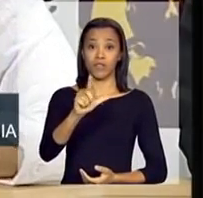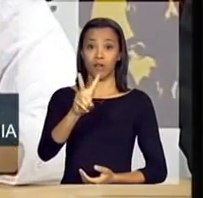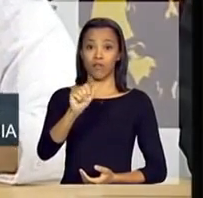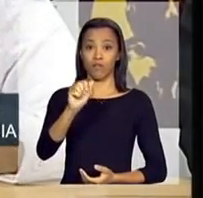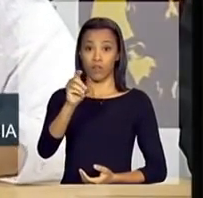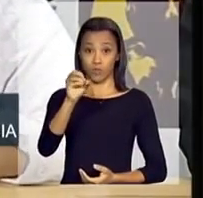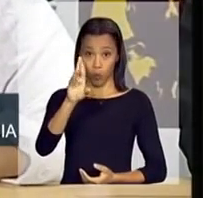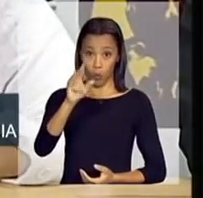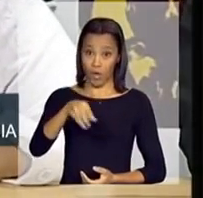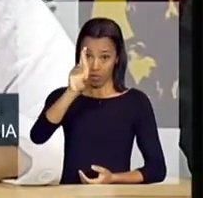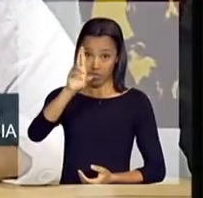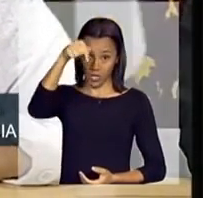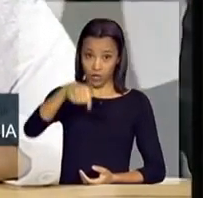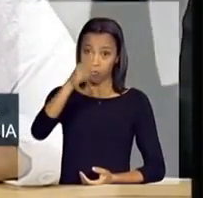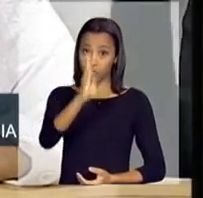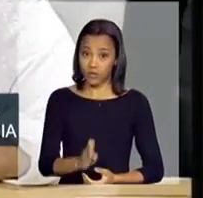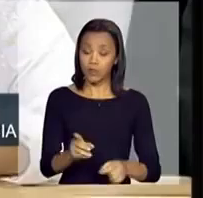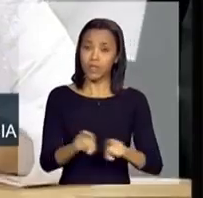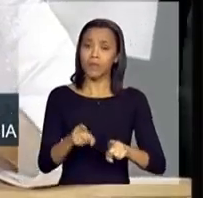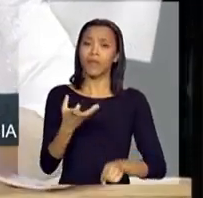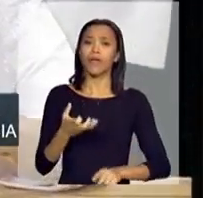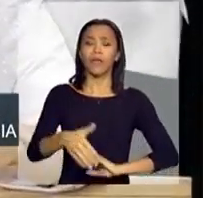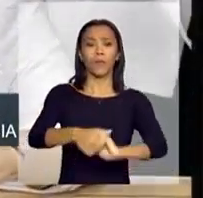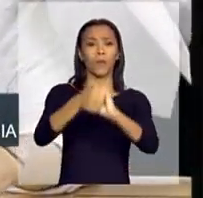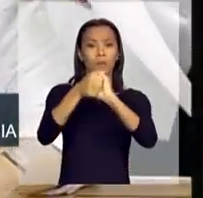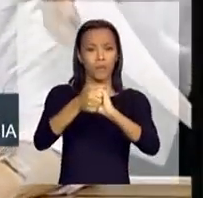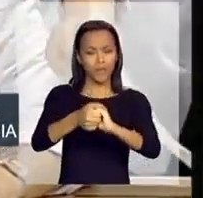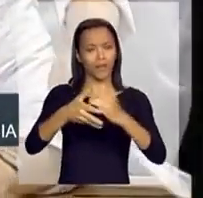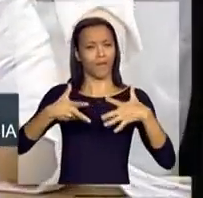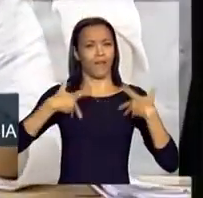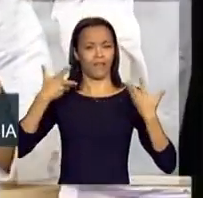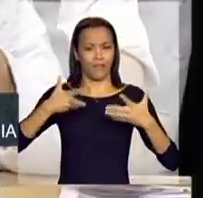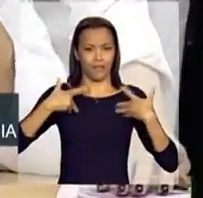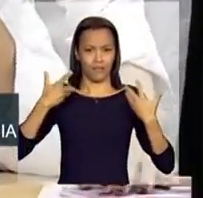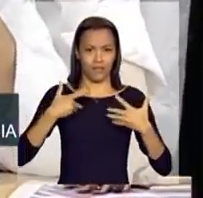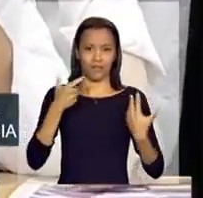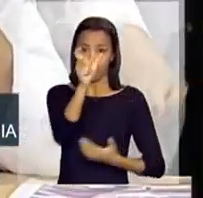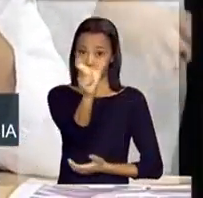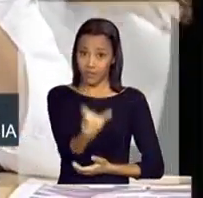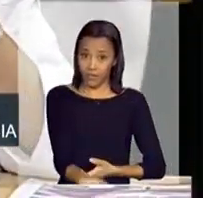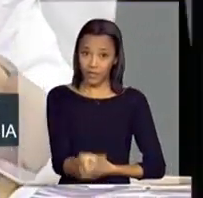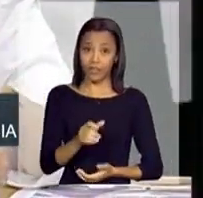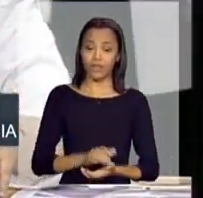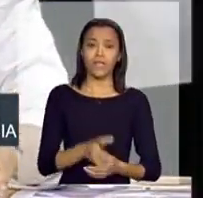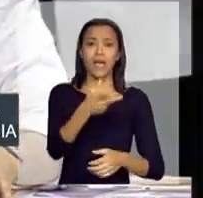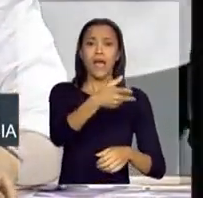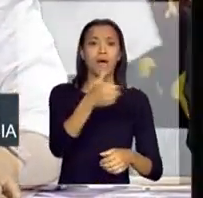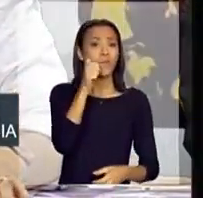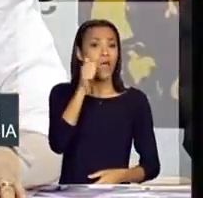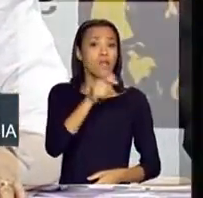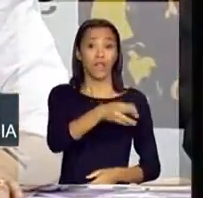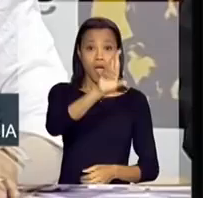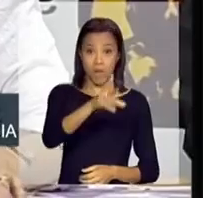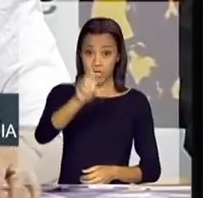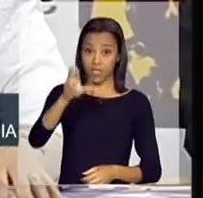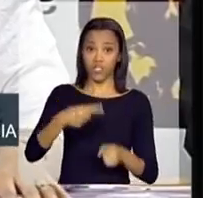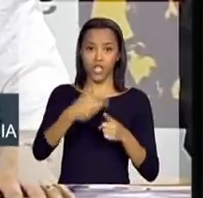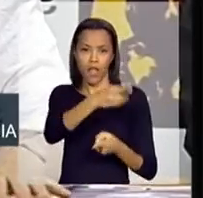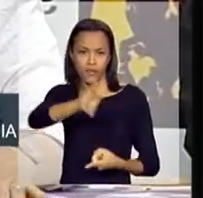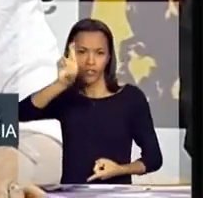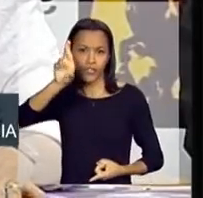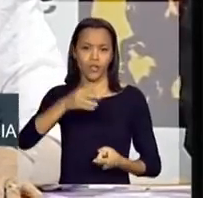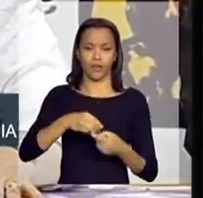Quero cumprimentar também, com muita alegria, as representantes de religião, de